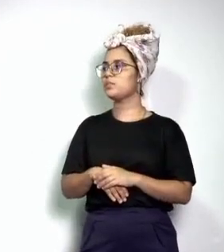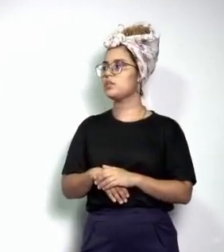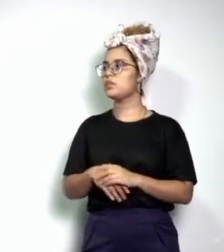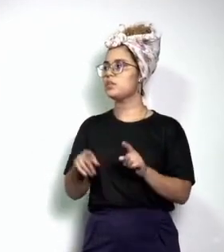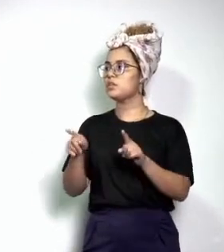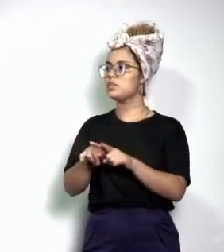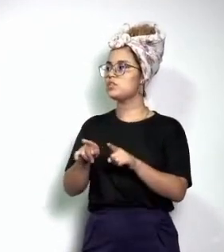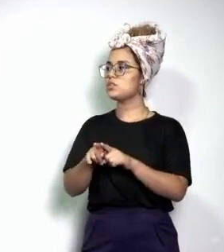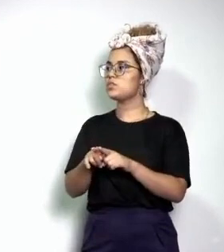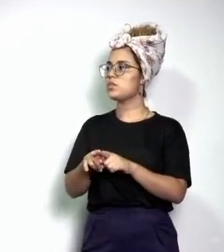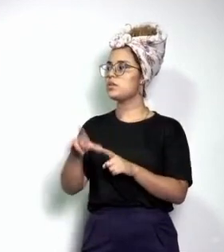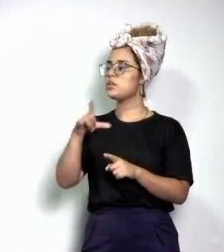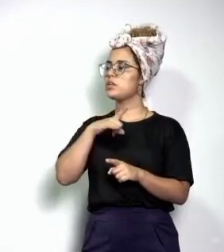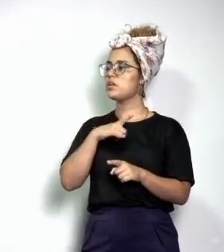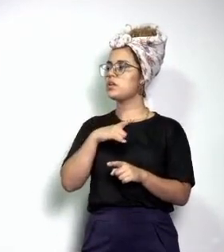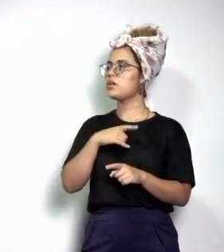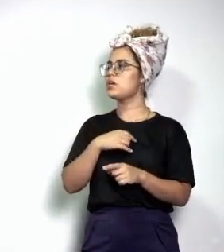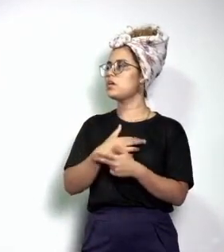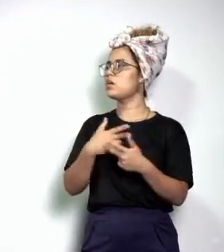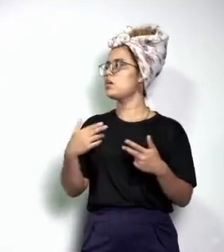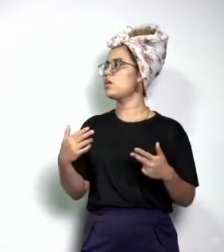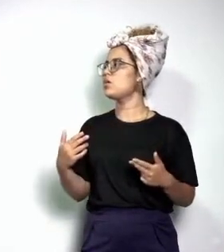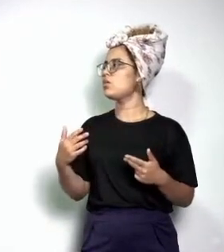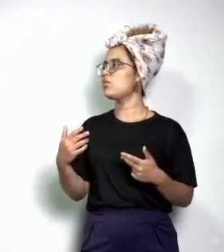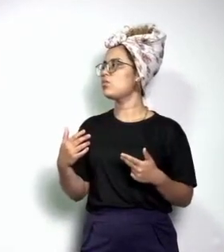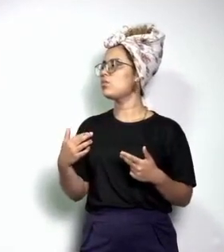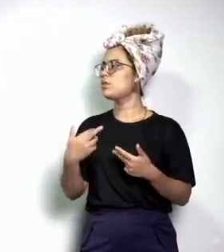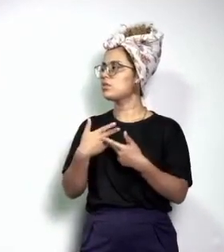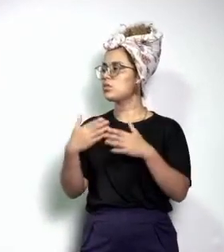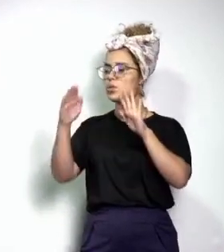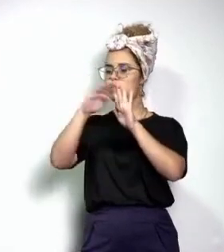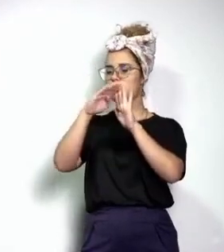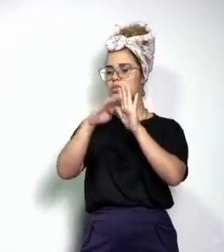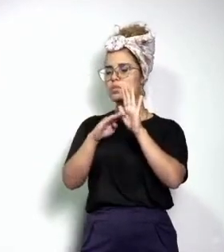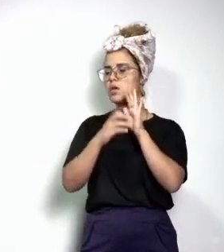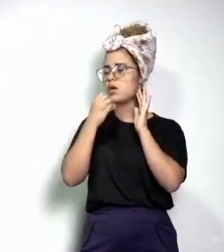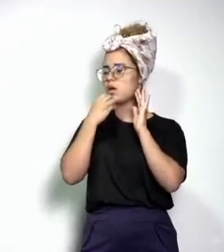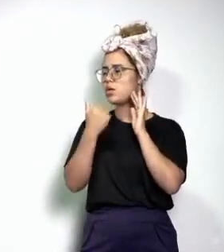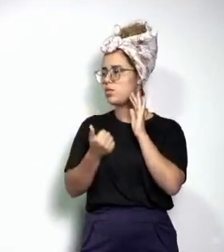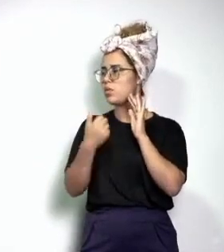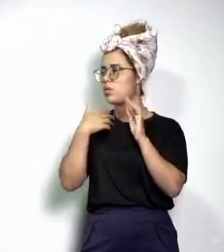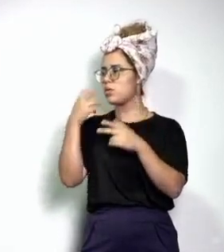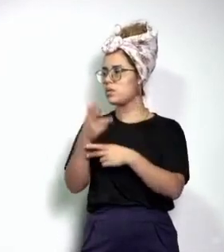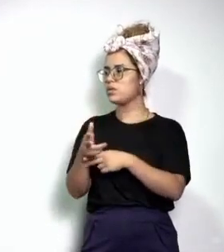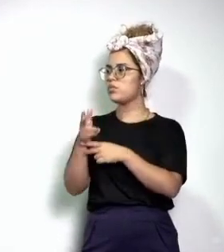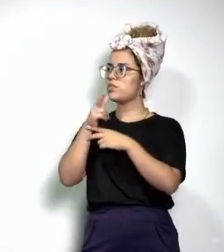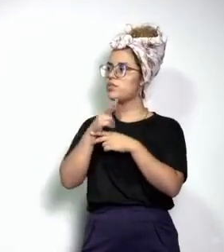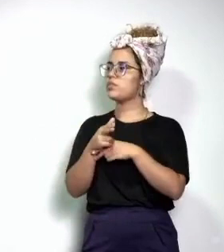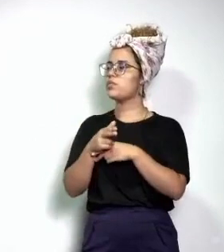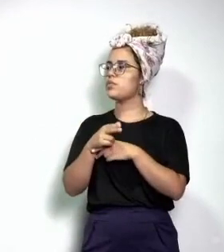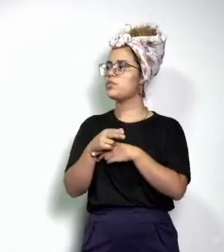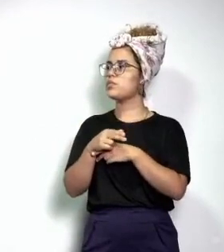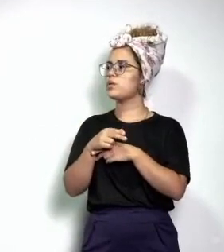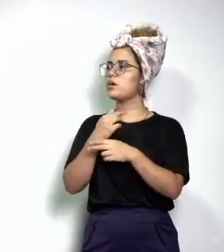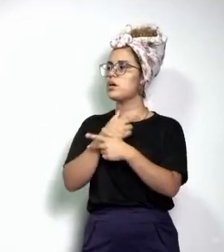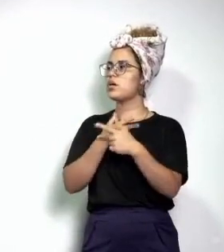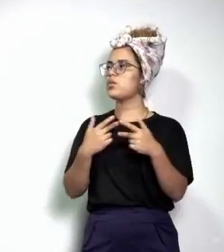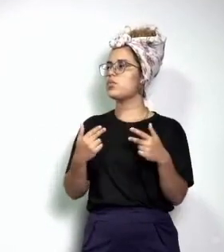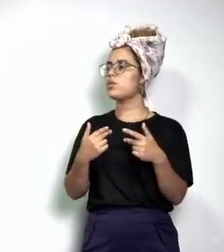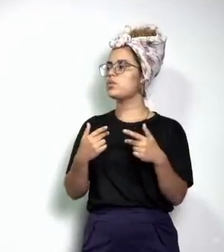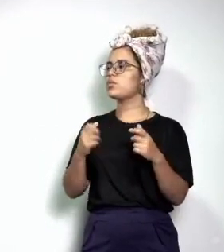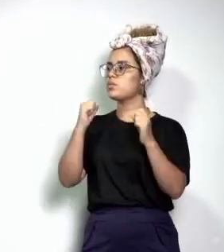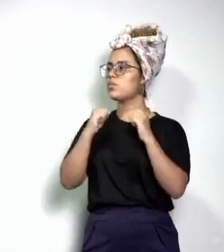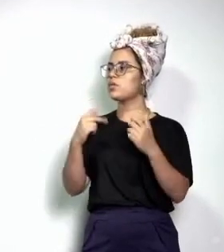também garante algumas questões de padrão, de qualidade, assim, na filmagem. Aí algumas coisas que